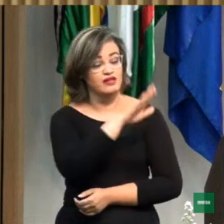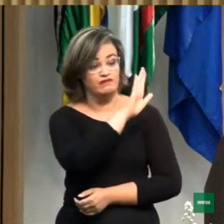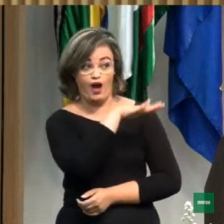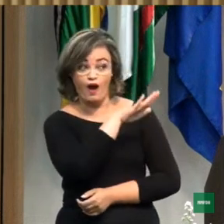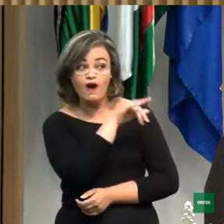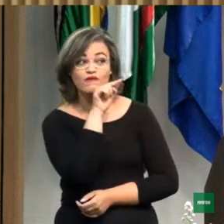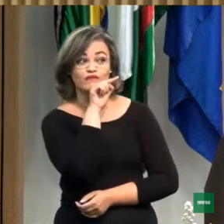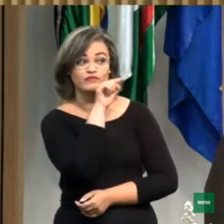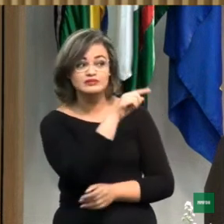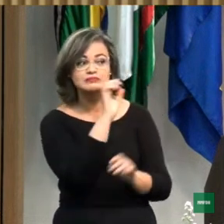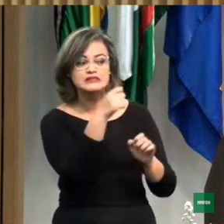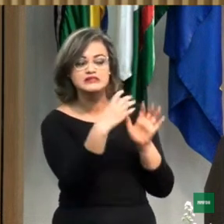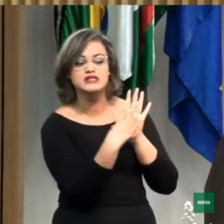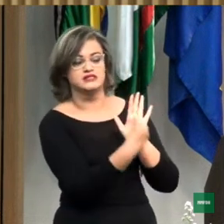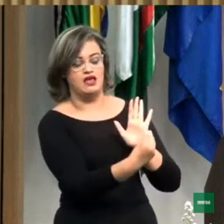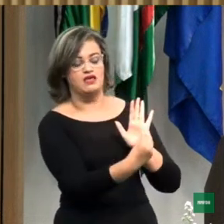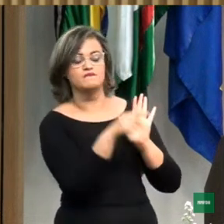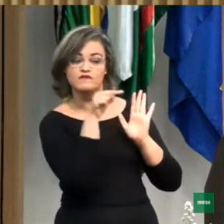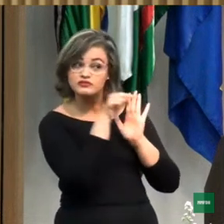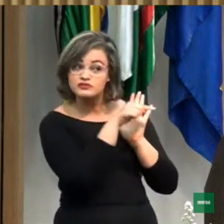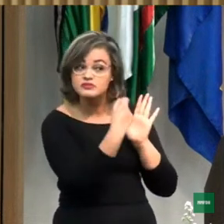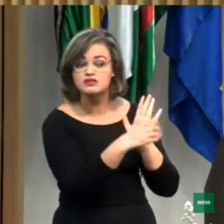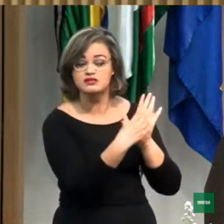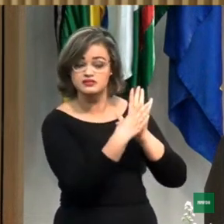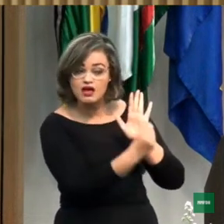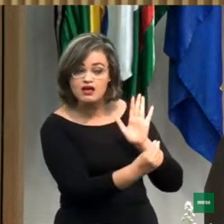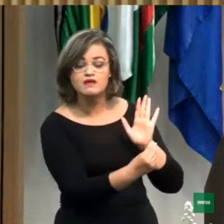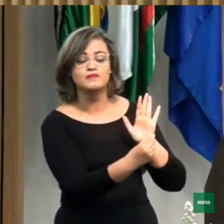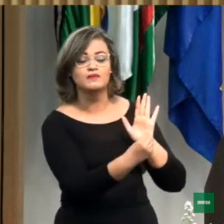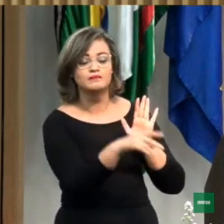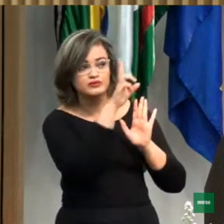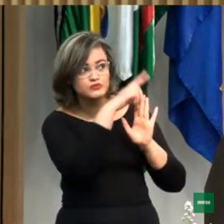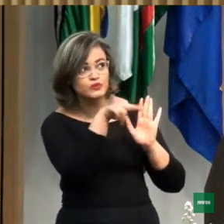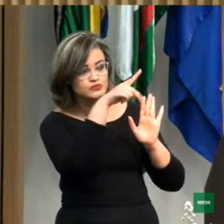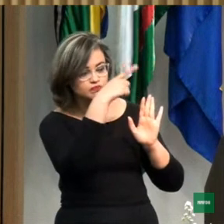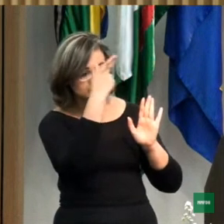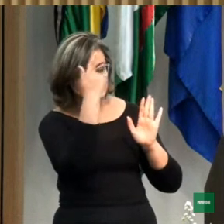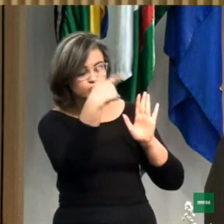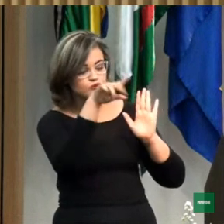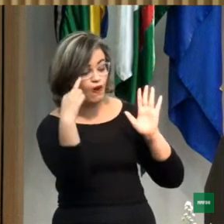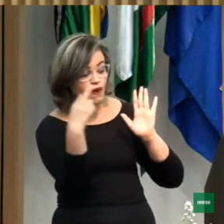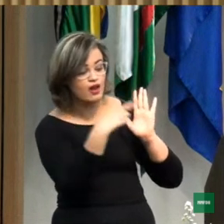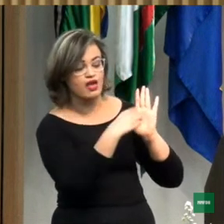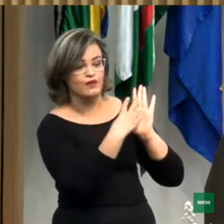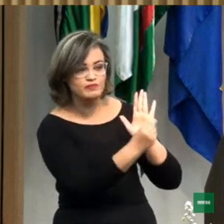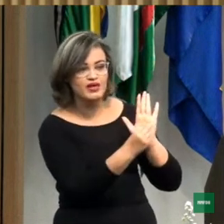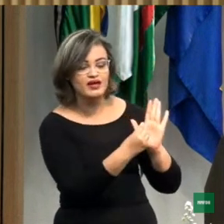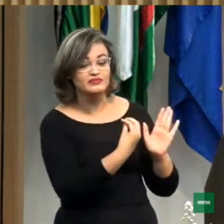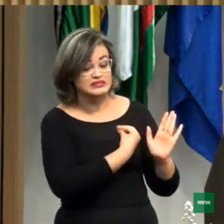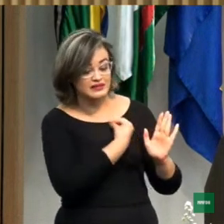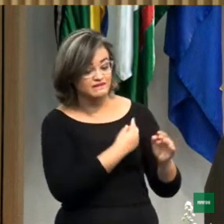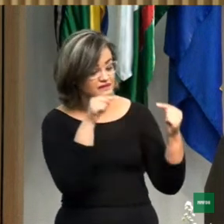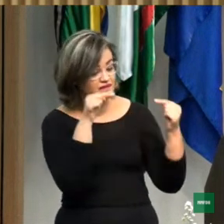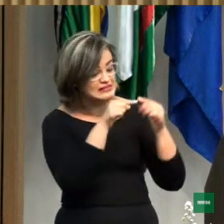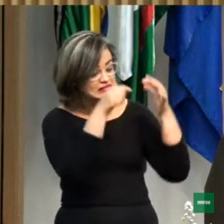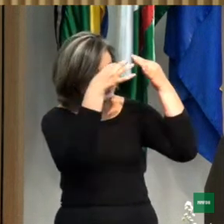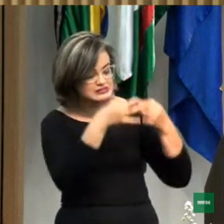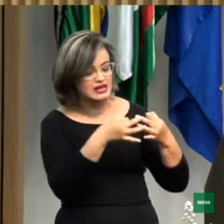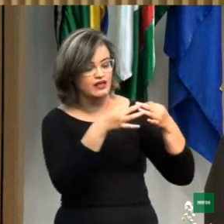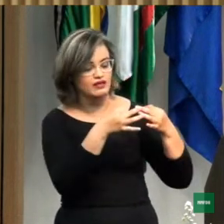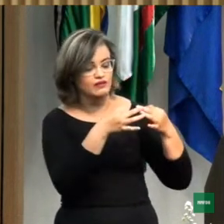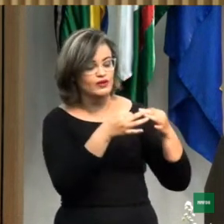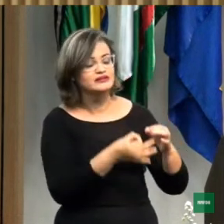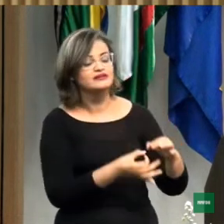exemplo, porque vocês têm que viver coerentemente o que vocês estão lutando no Brasil.